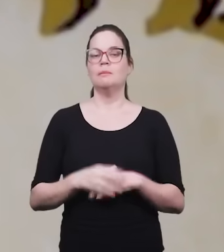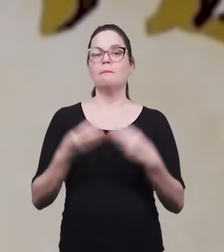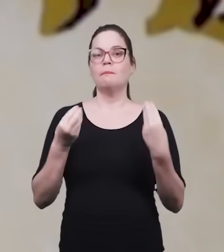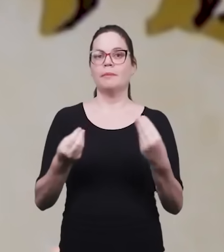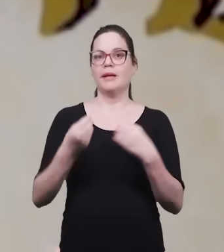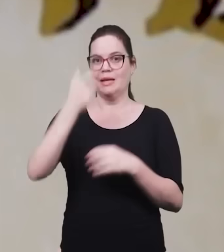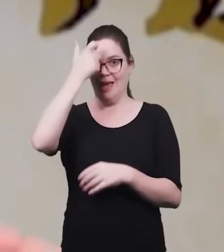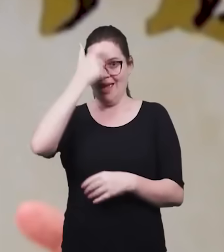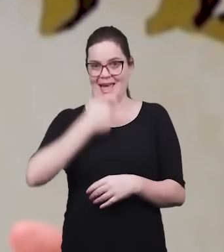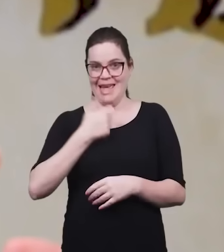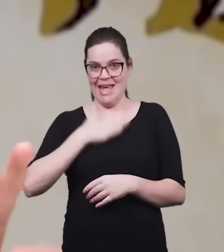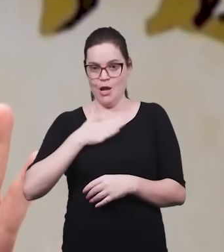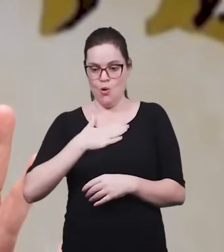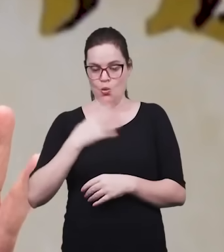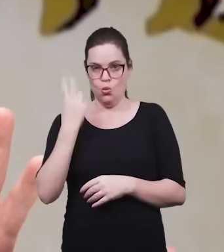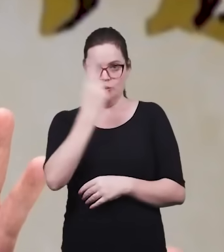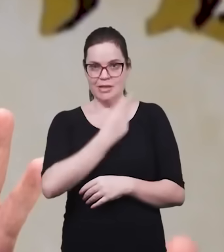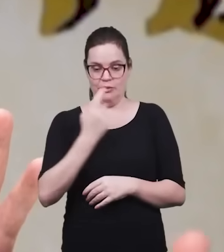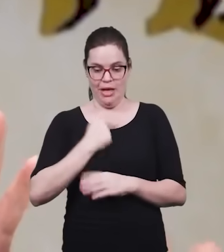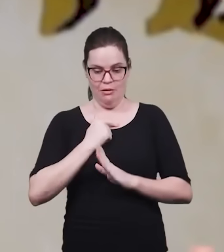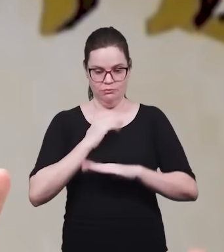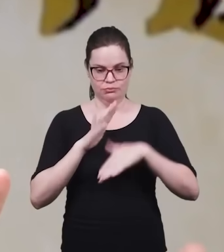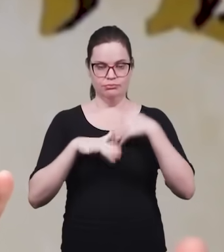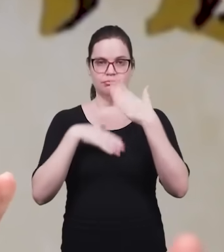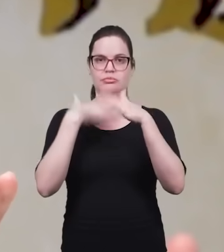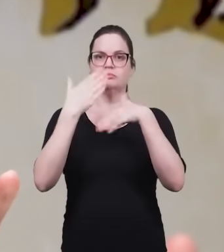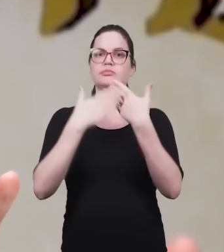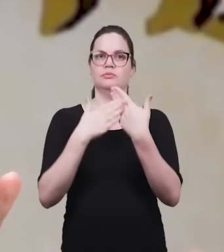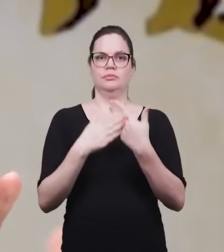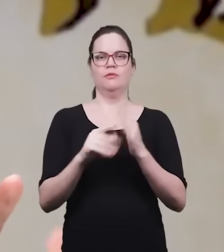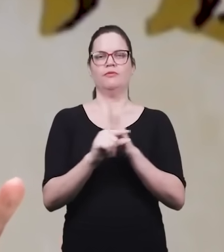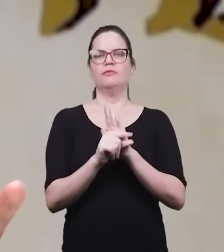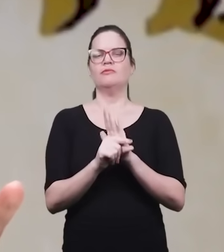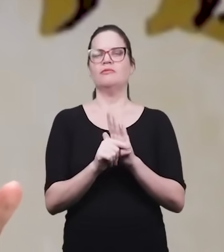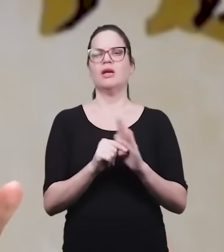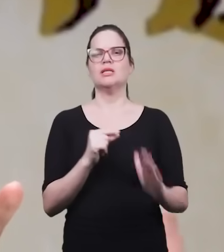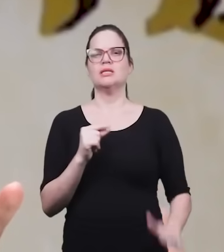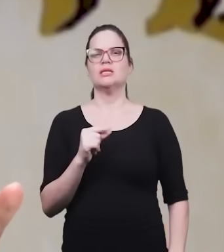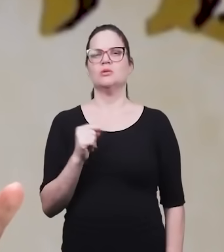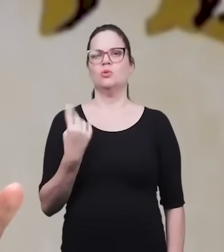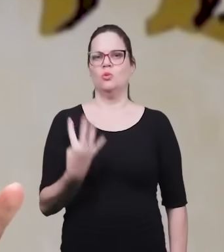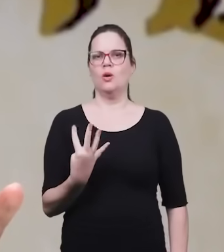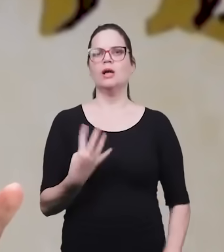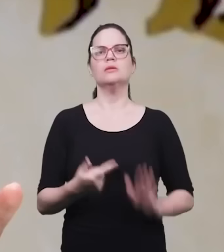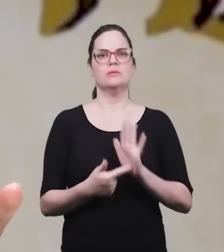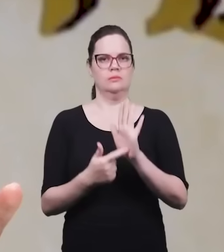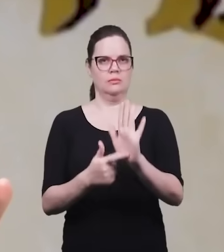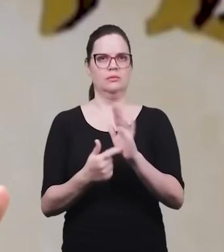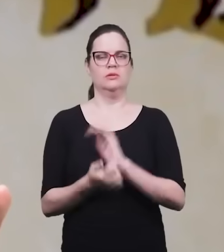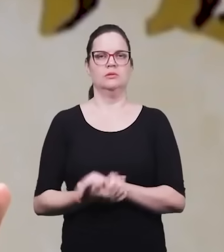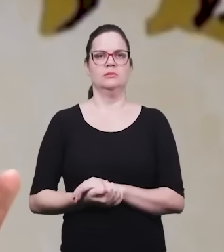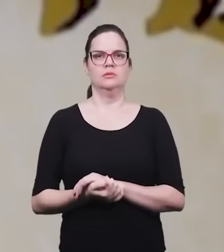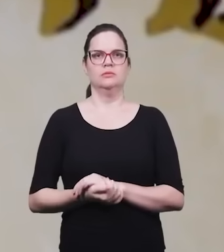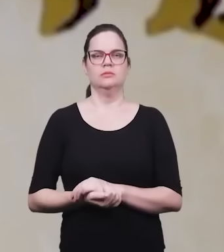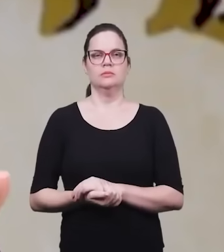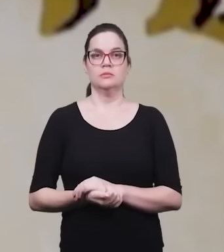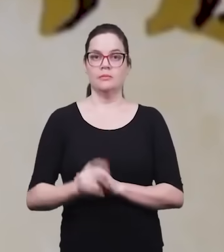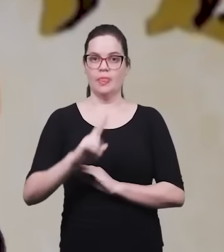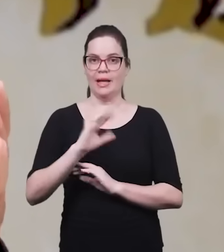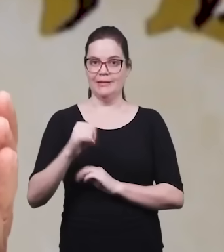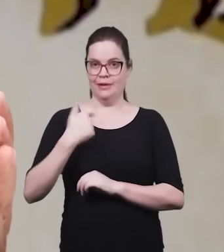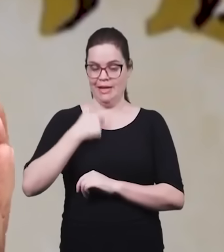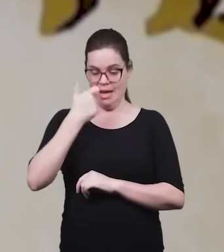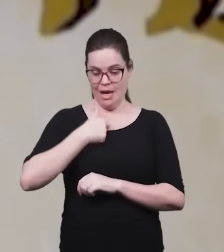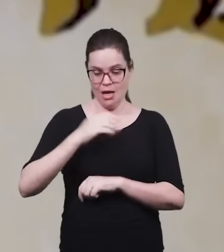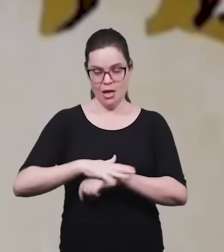para a edificação daquele que é usado no dom, capítulo 14, verso 6, né? Verso 4, né? Então, ele edifica